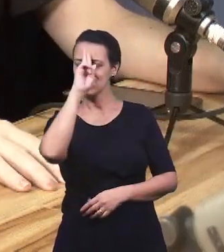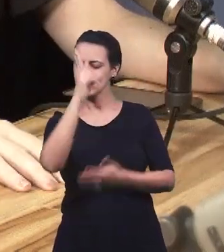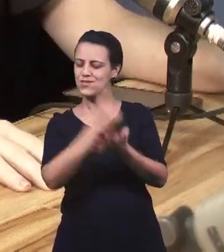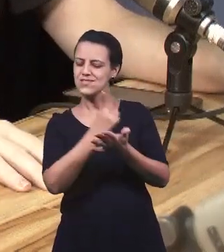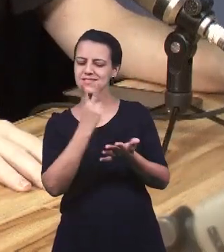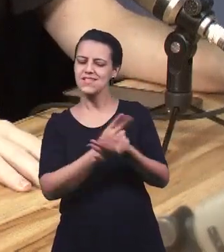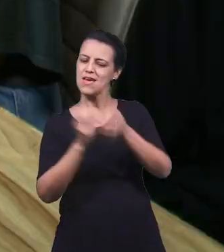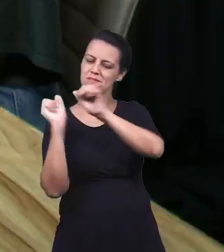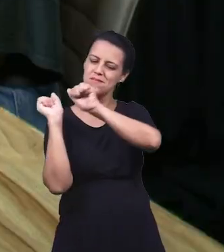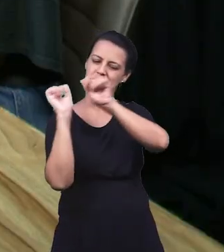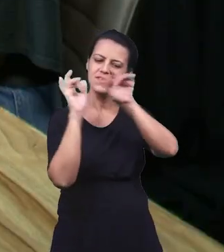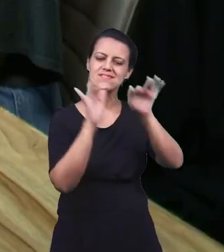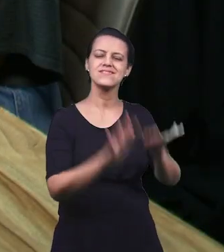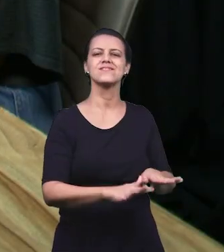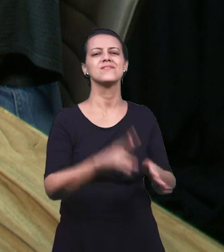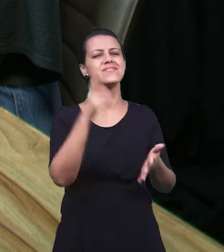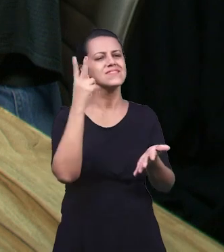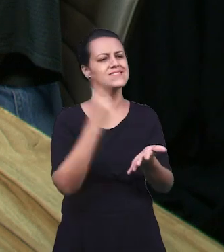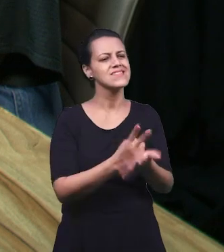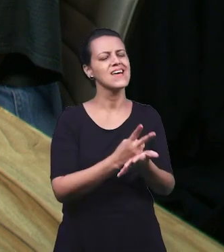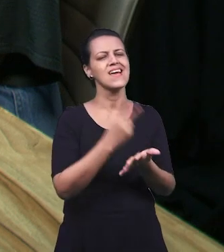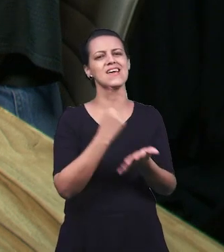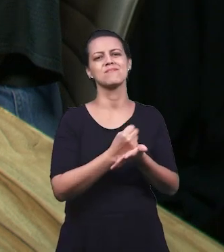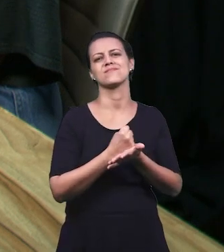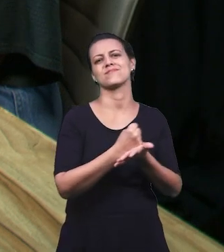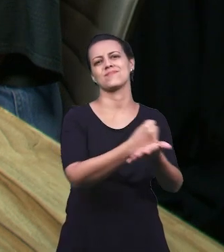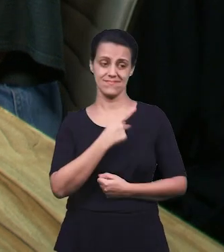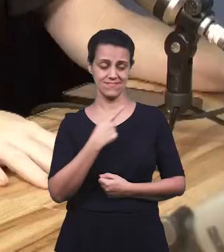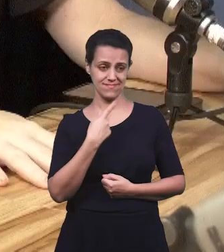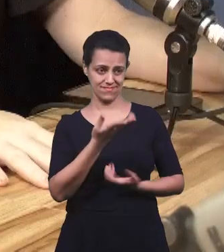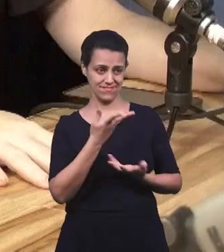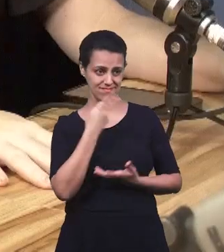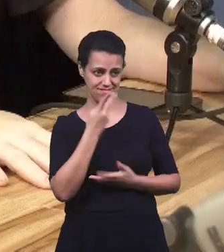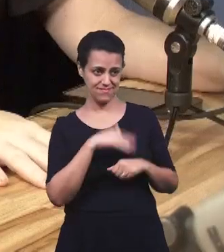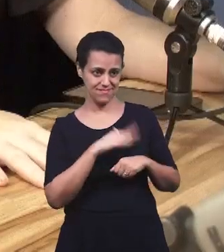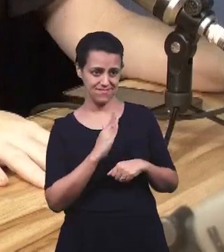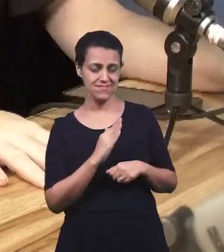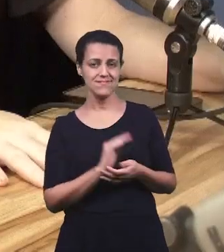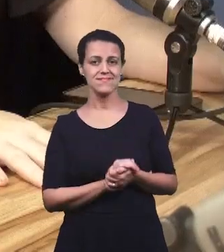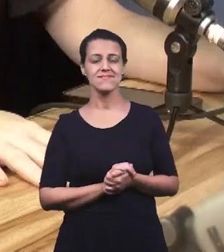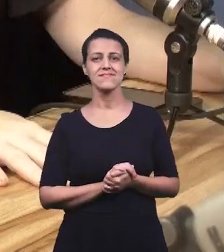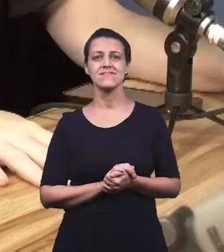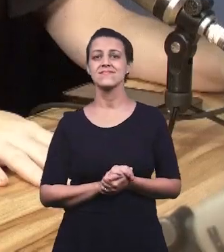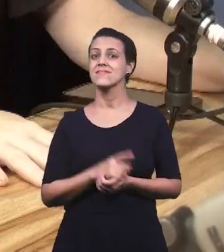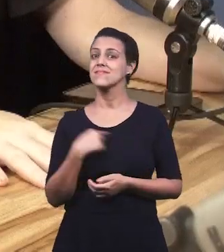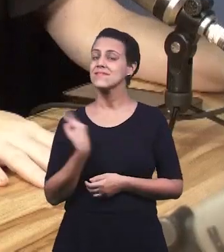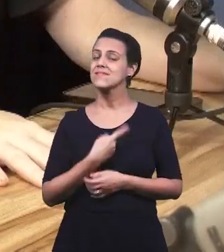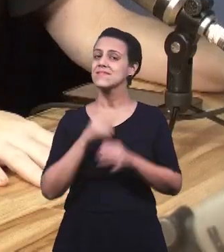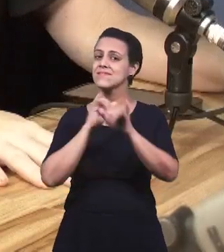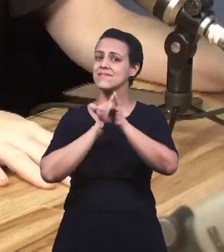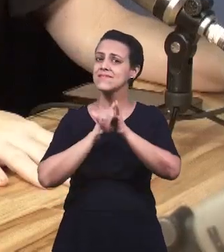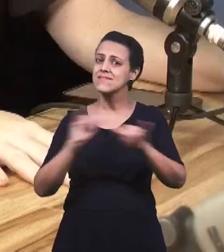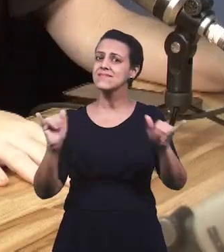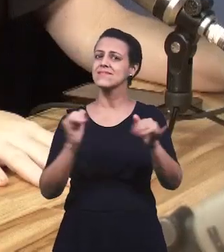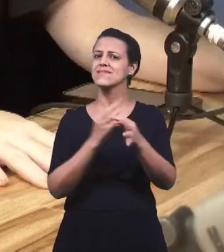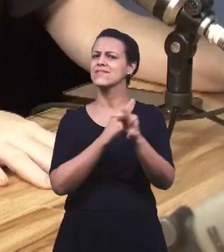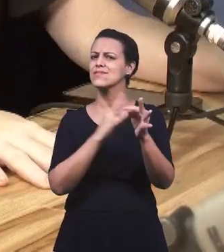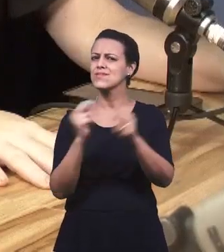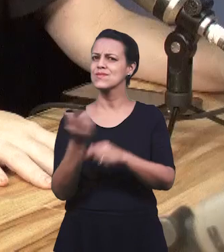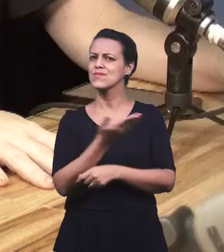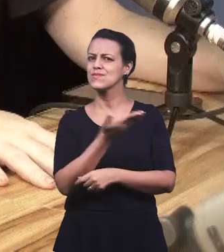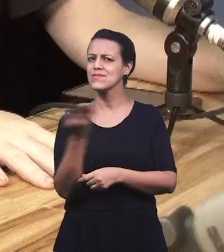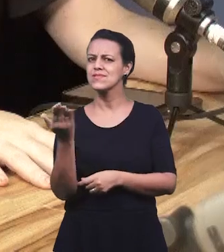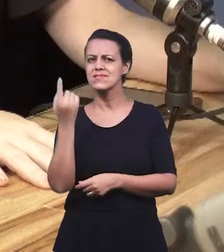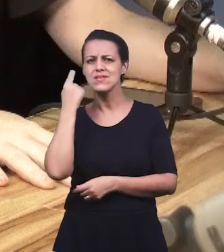bênção desamparado. Deus, ele sempre vai socorrer o servo do Senhor. A nossa palavra para todos os irmãos, mas principalmente para os nossos irmãos que são